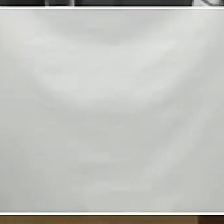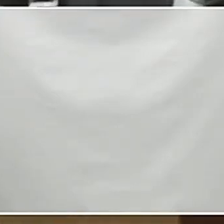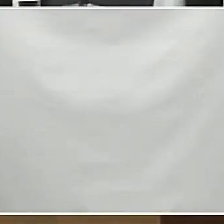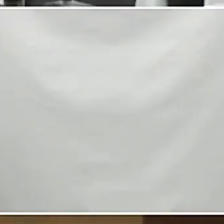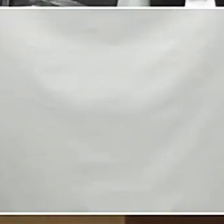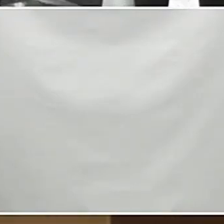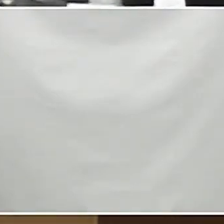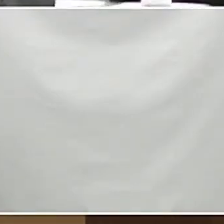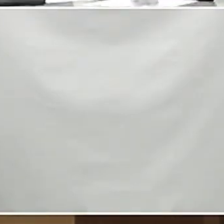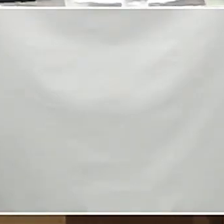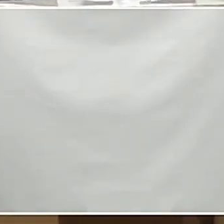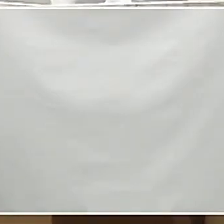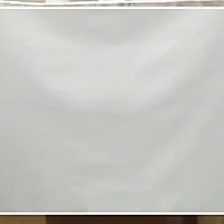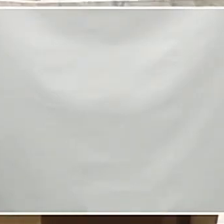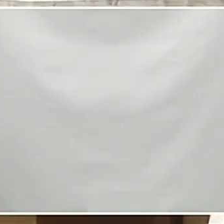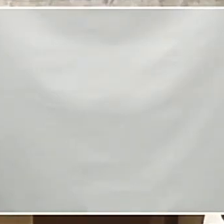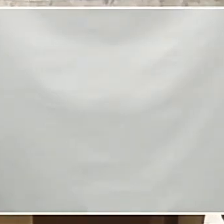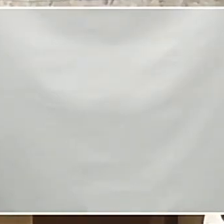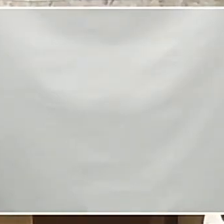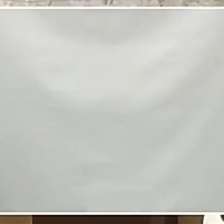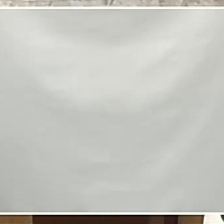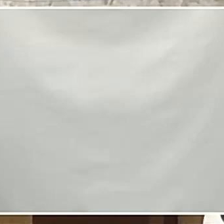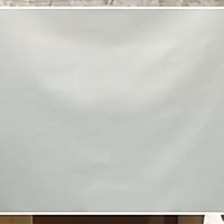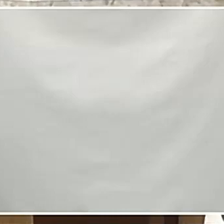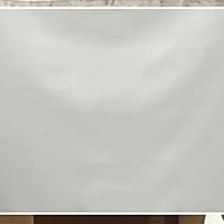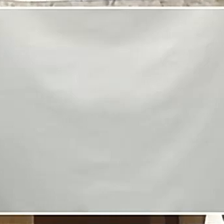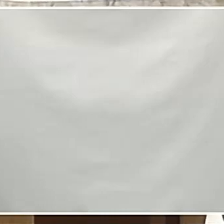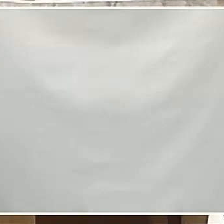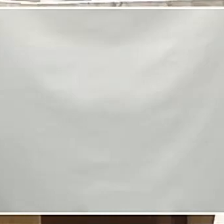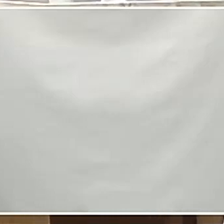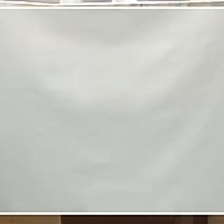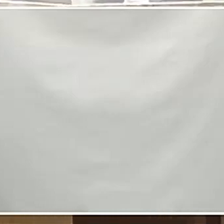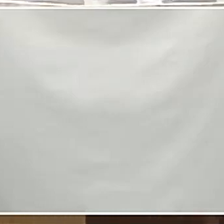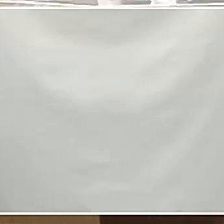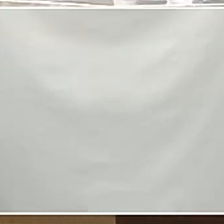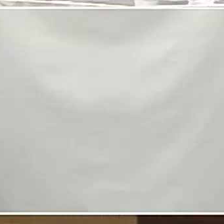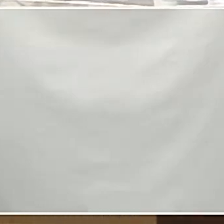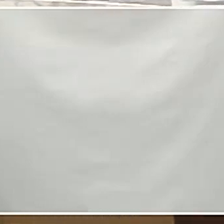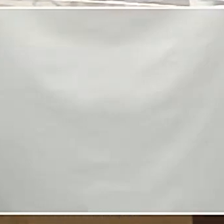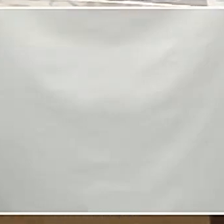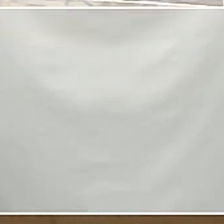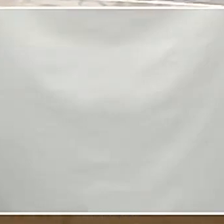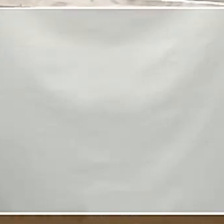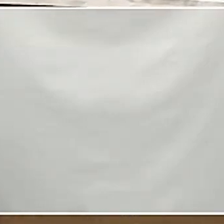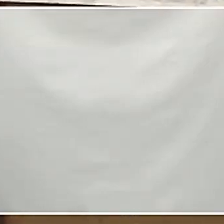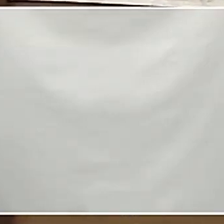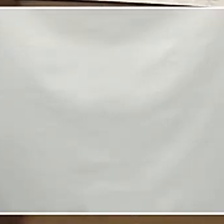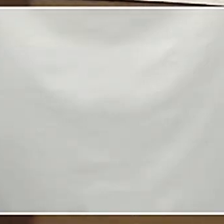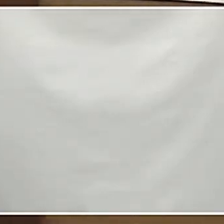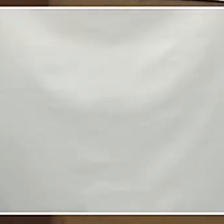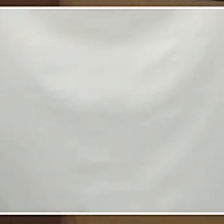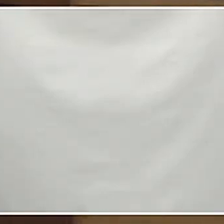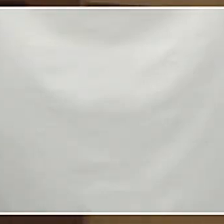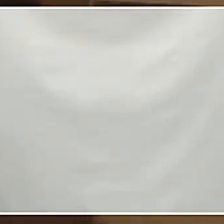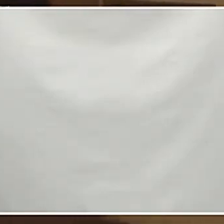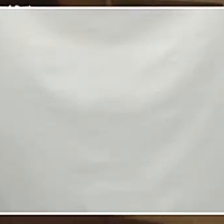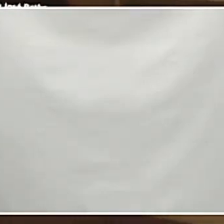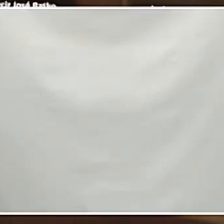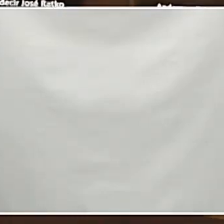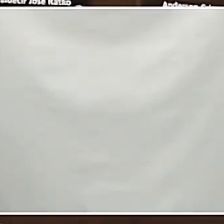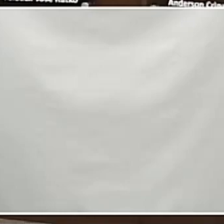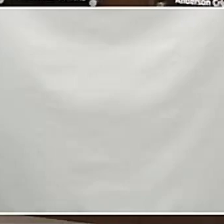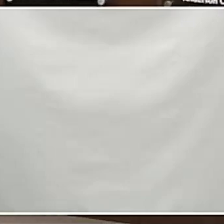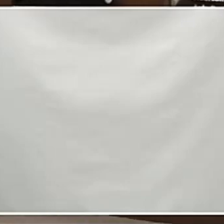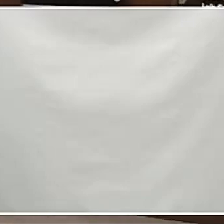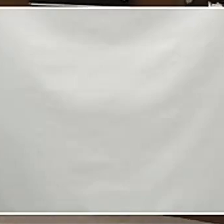sal Brasil de amor eterno, seja símbolo Olá, barulho, ostentas, estrelado